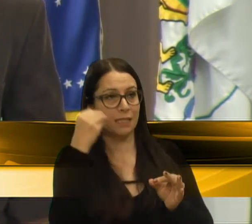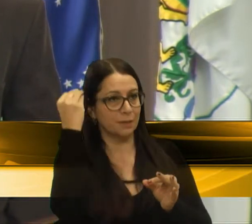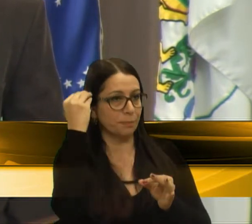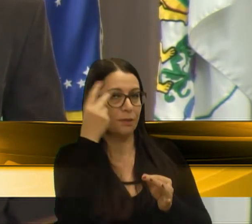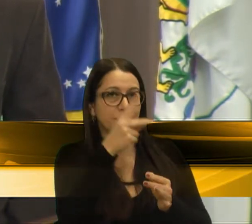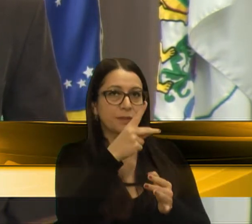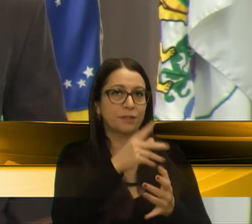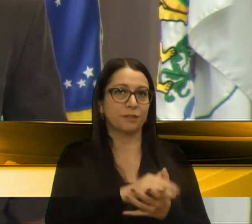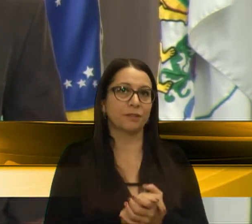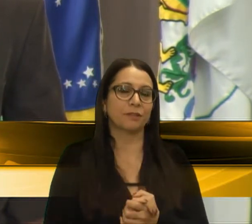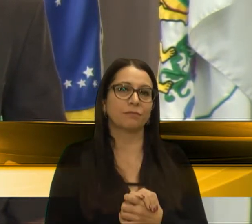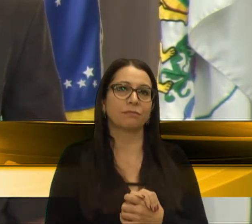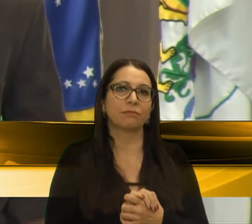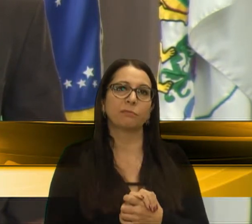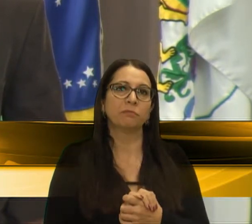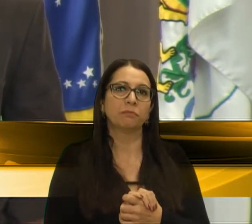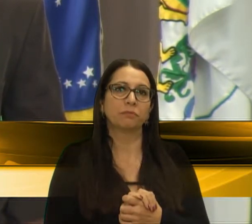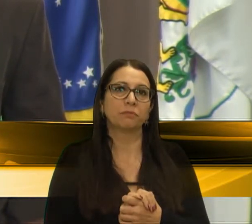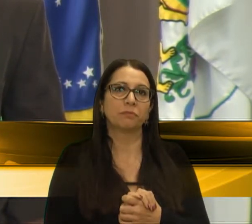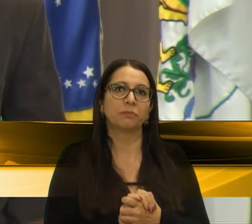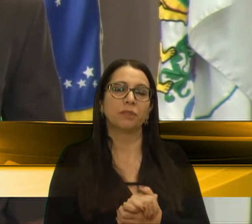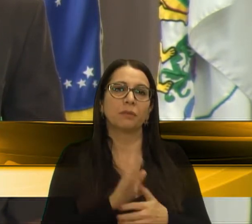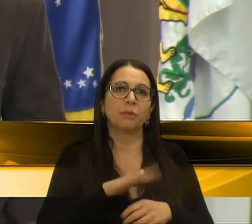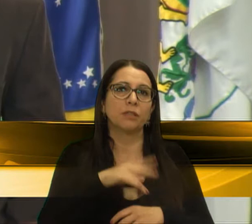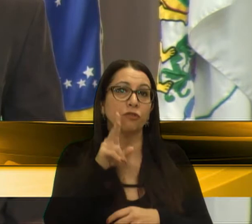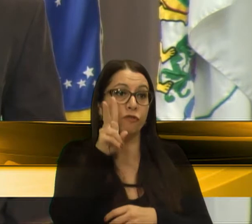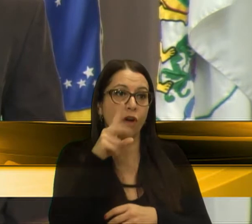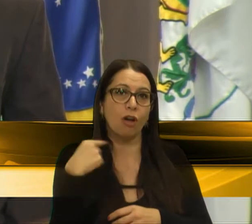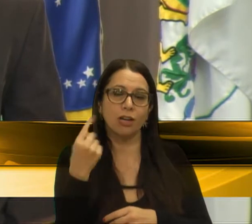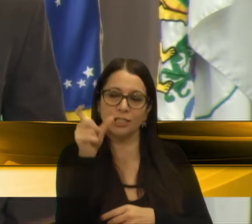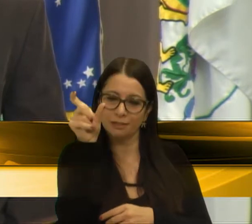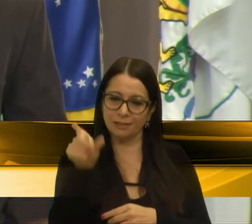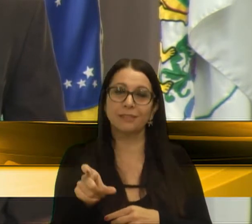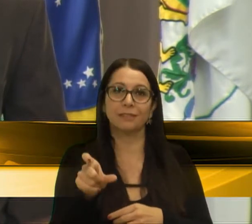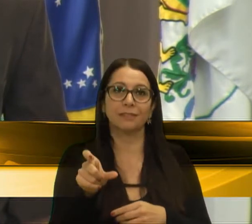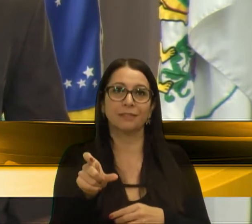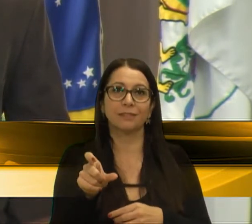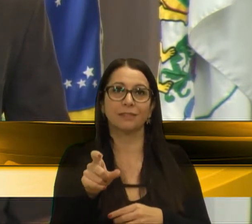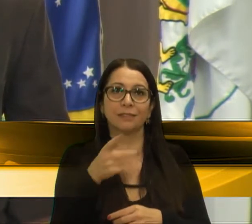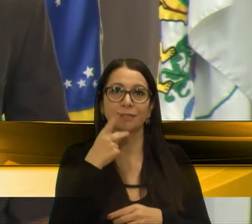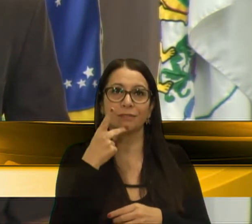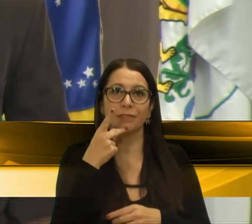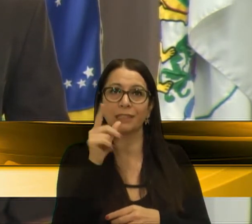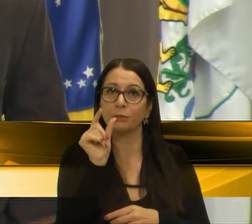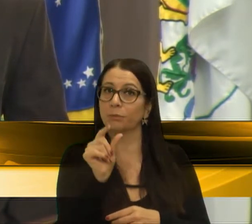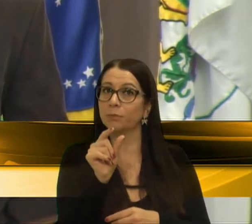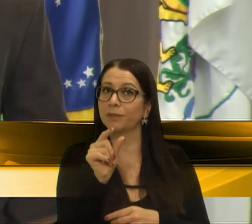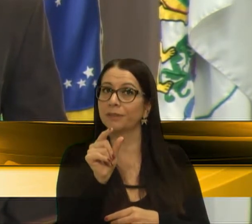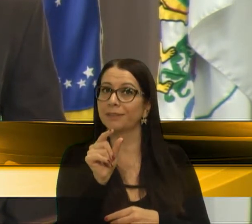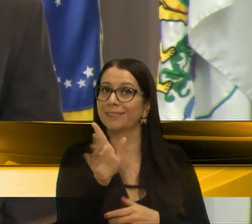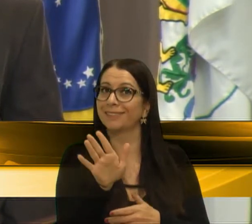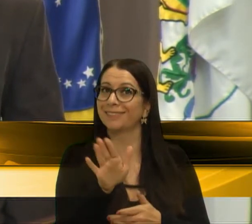experiência saiu muito mais forte. Eu vi que ele está falando pouco,